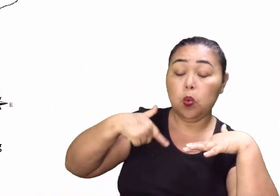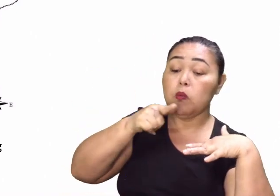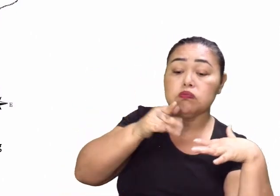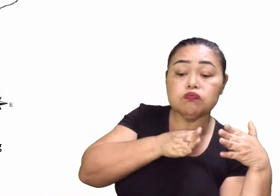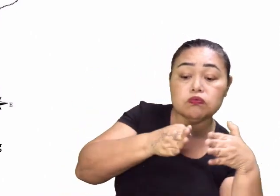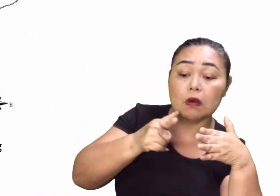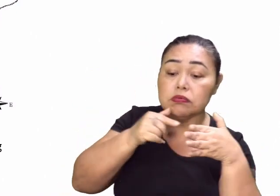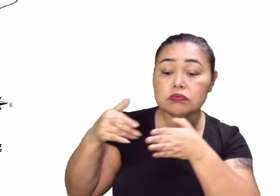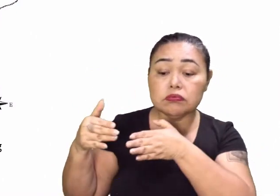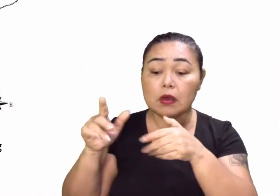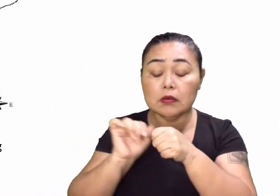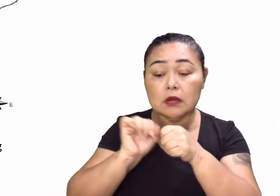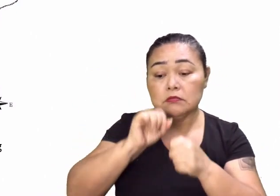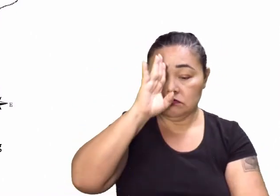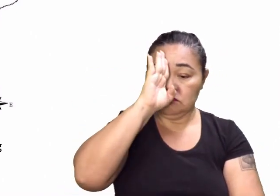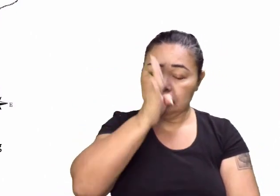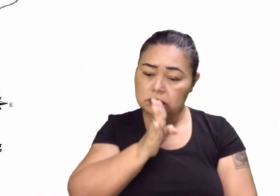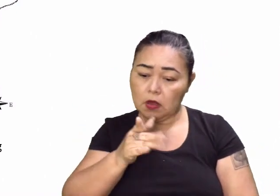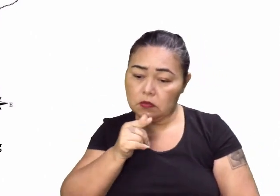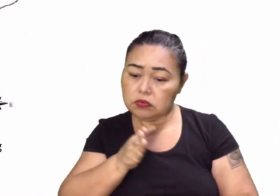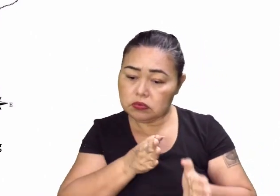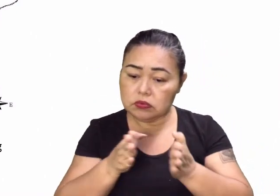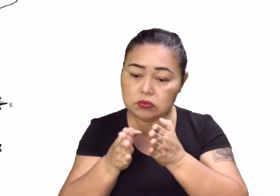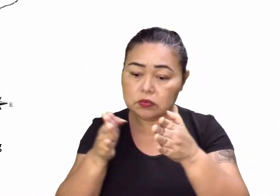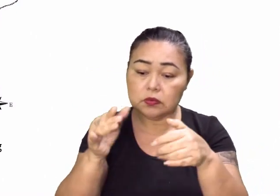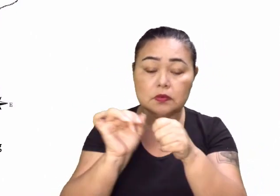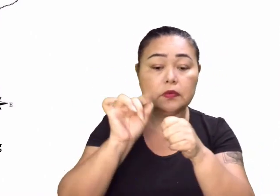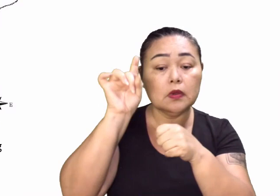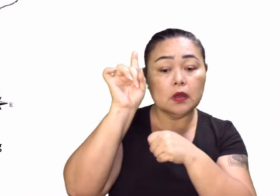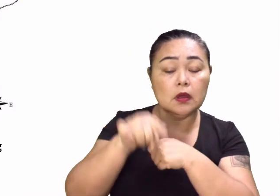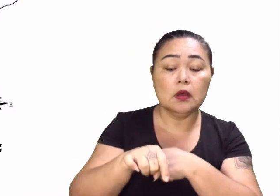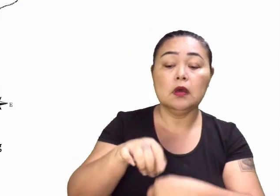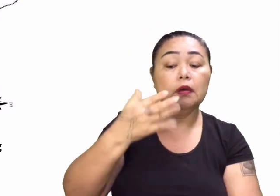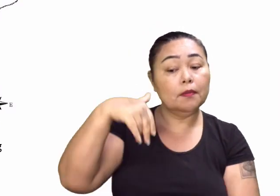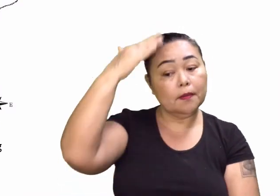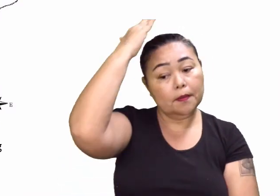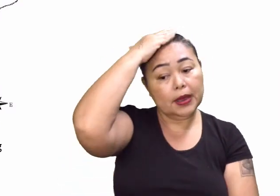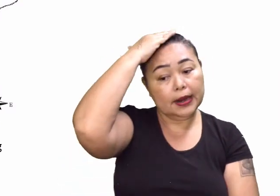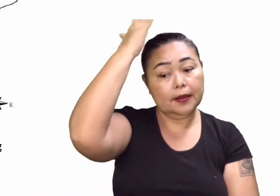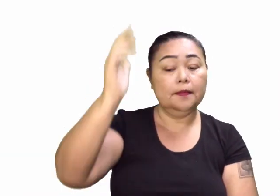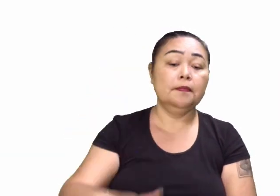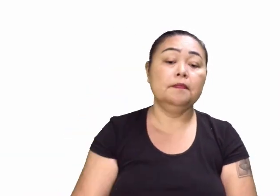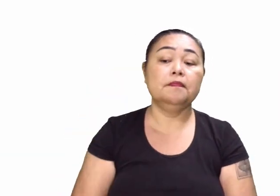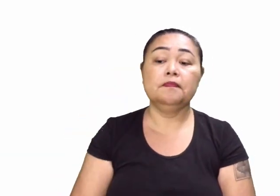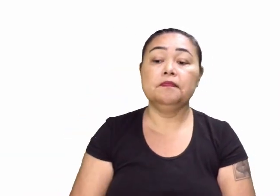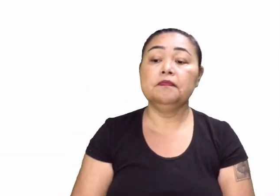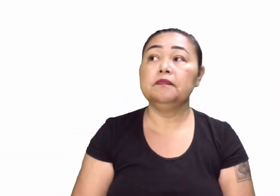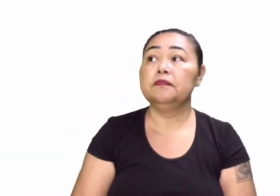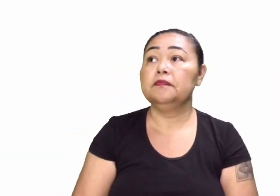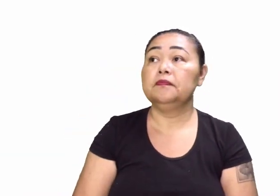rios, além do nosso rio principal, que é o Rio Paraná.